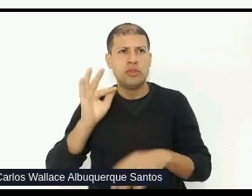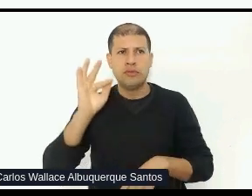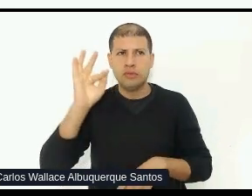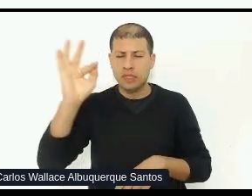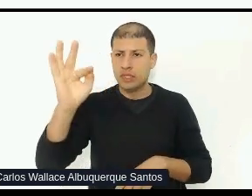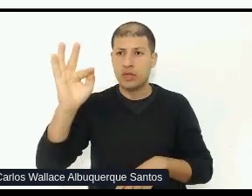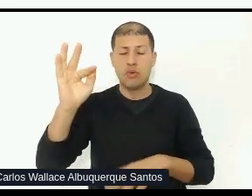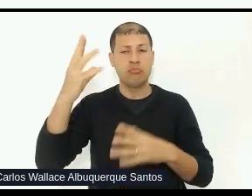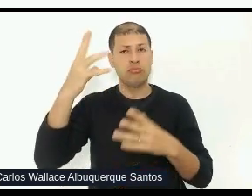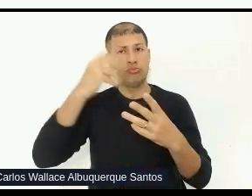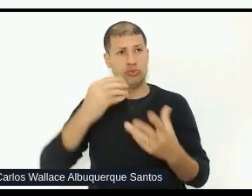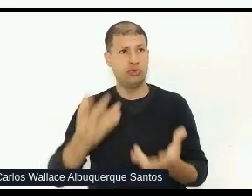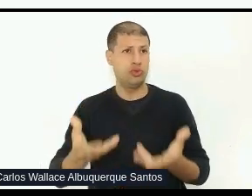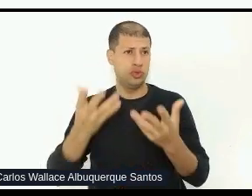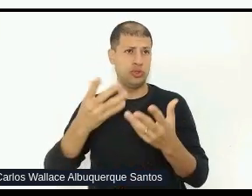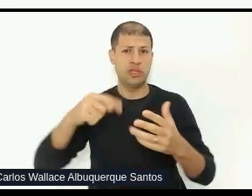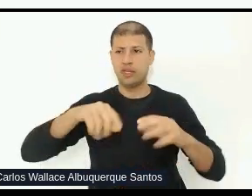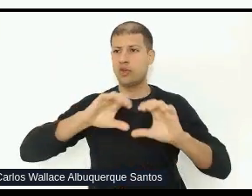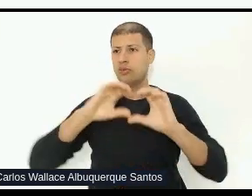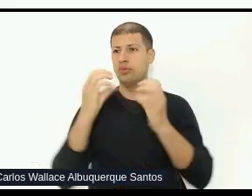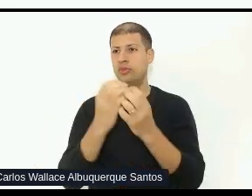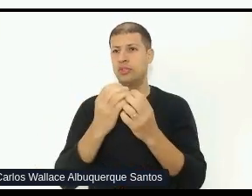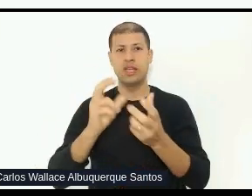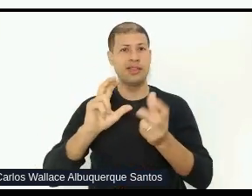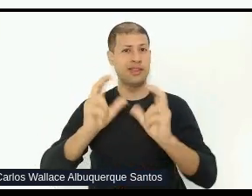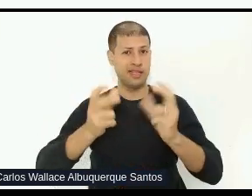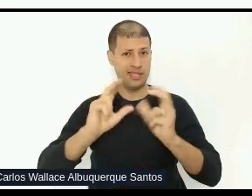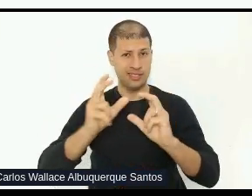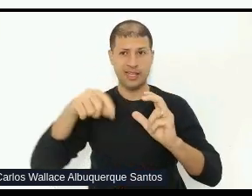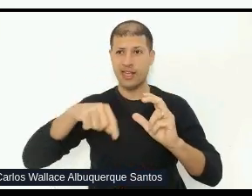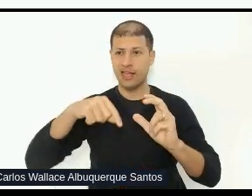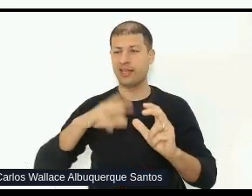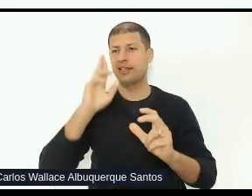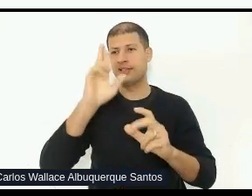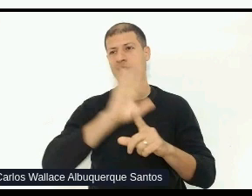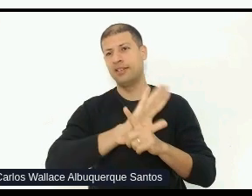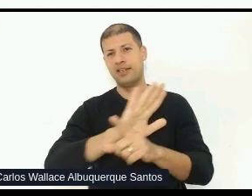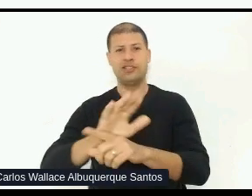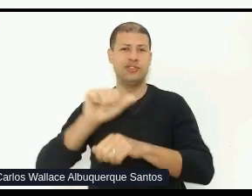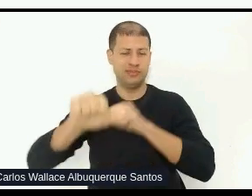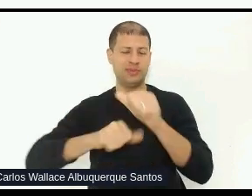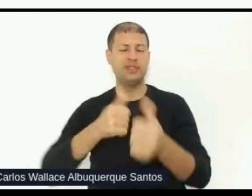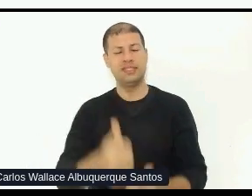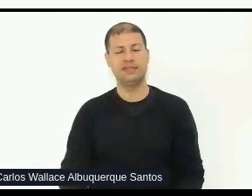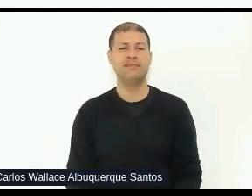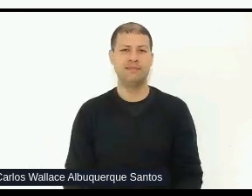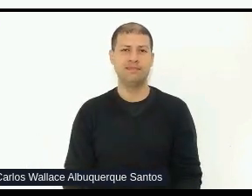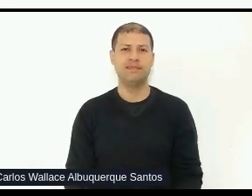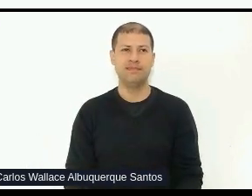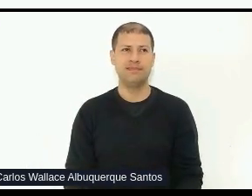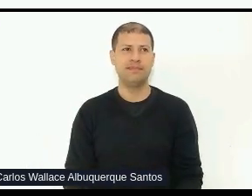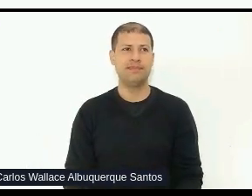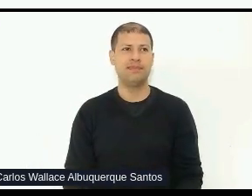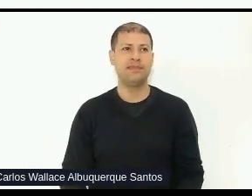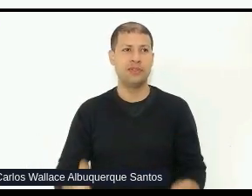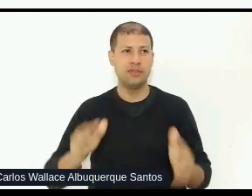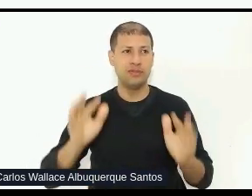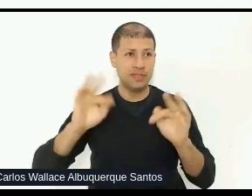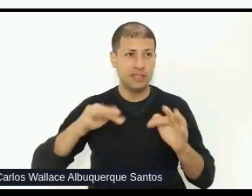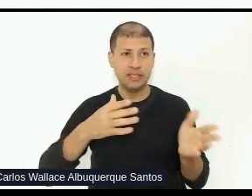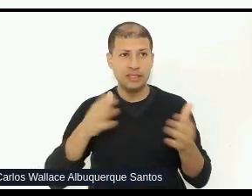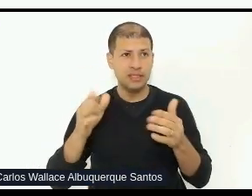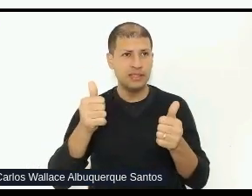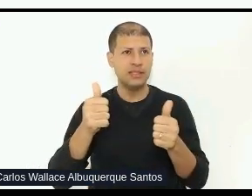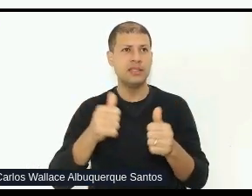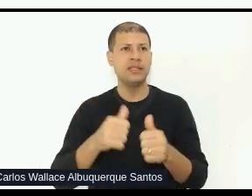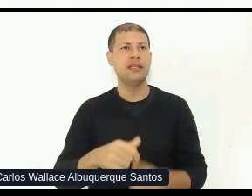que a comunidade TDC seja uma das agentes nesse processo de mudança. E por fim, pode passar, né, Tuli?